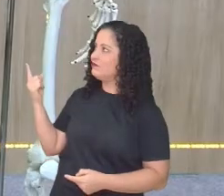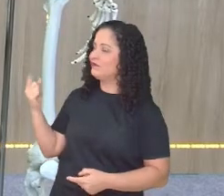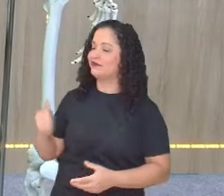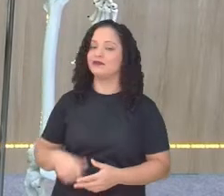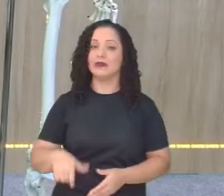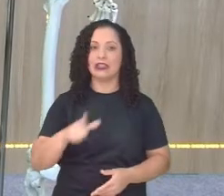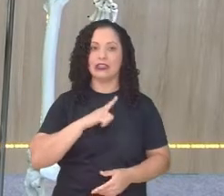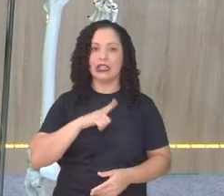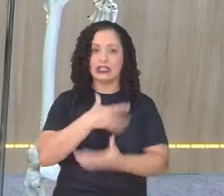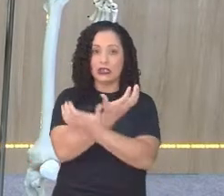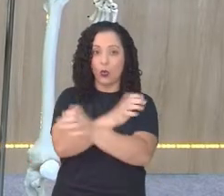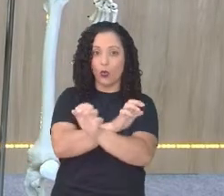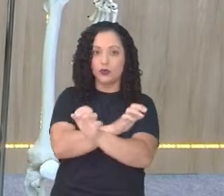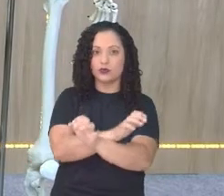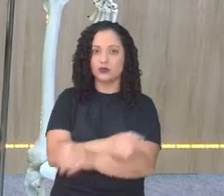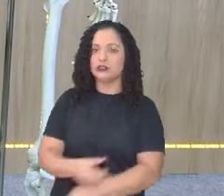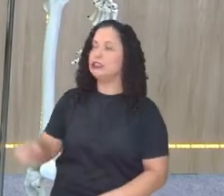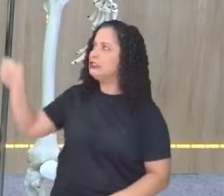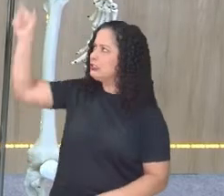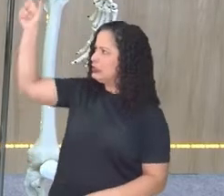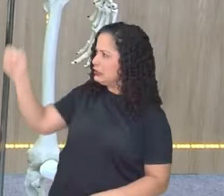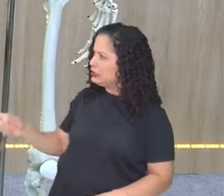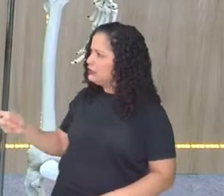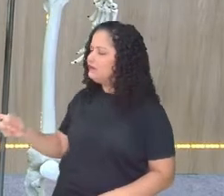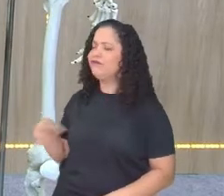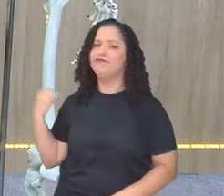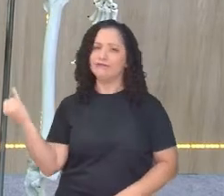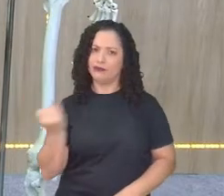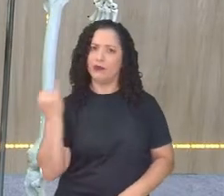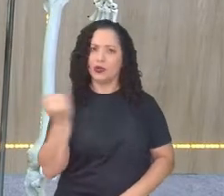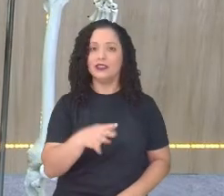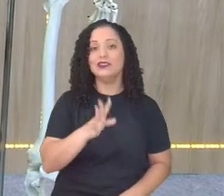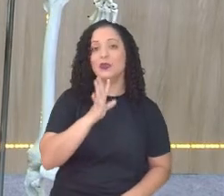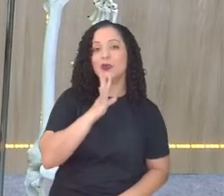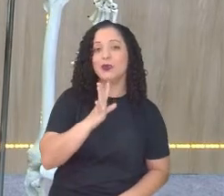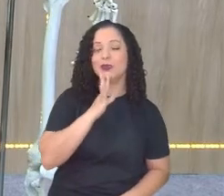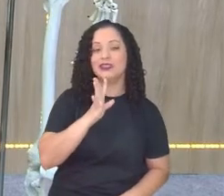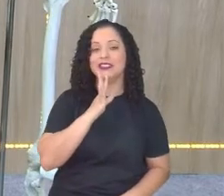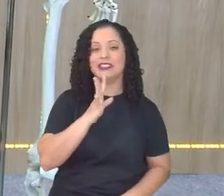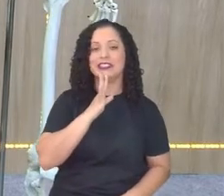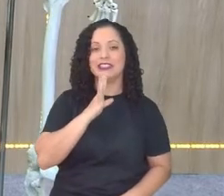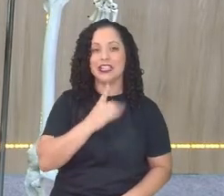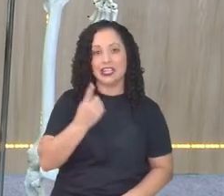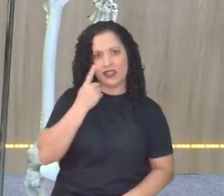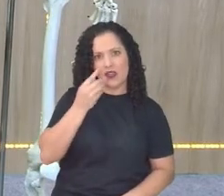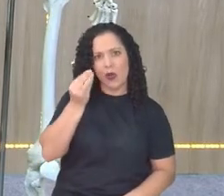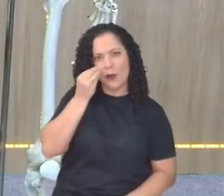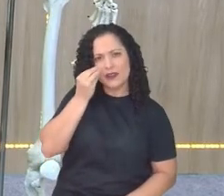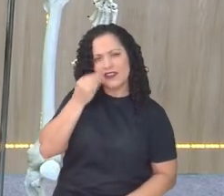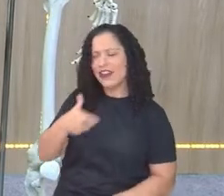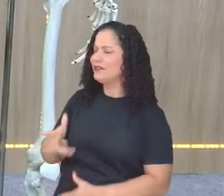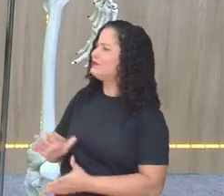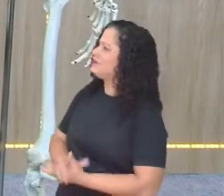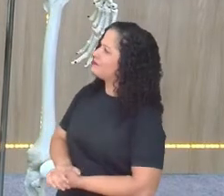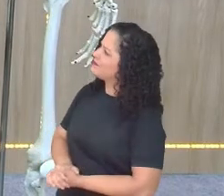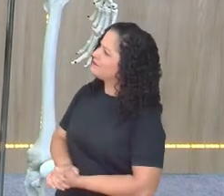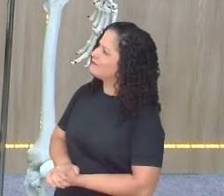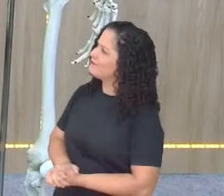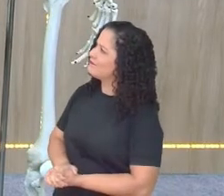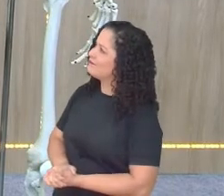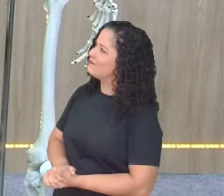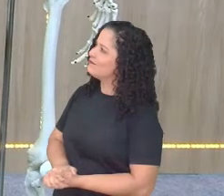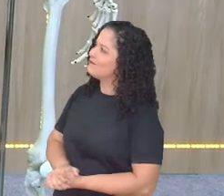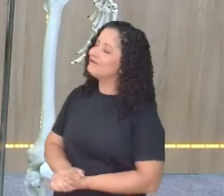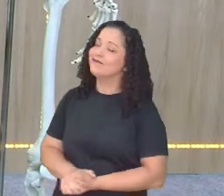na sala é muito importante, para a gente poder ver, olha, através dessa observação, olhem aí bem esse